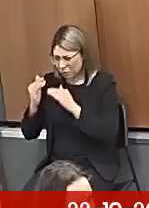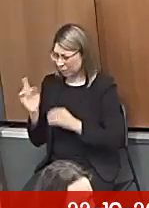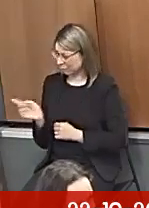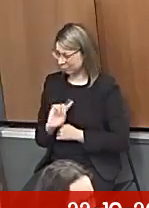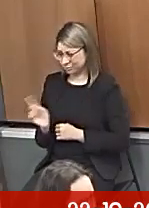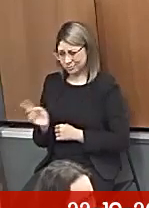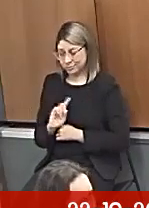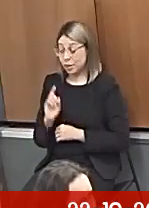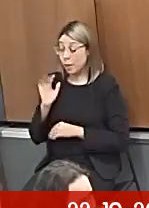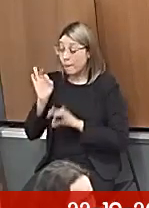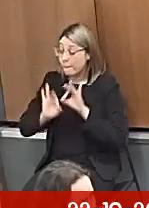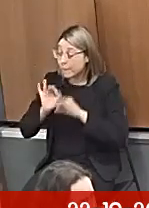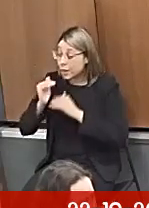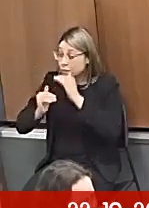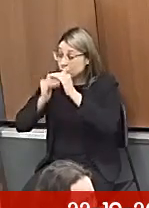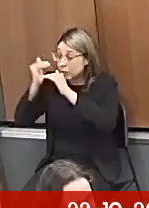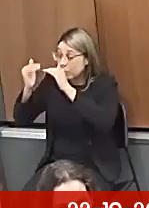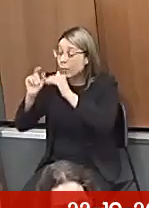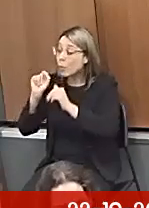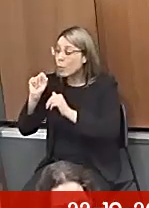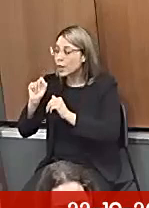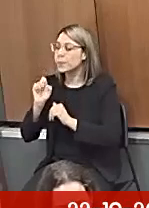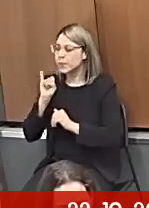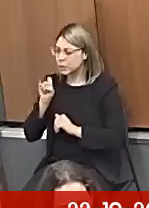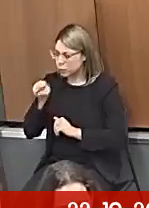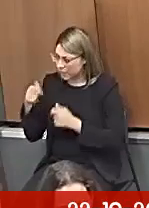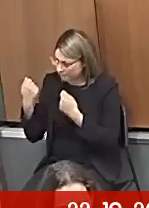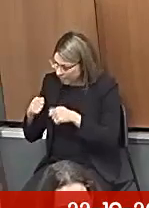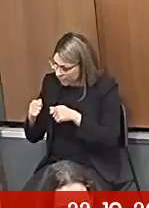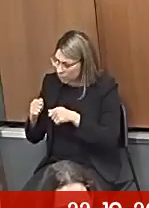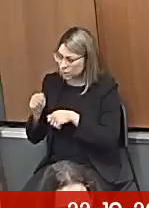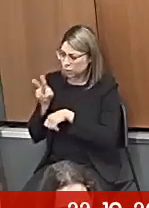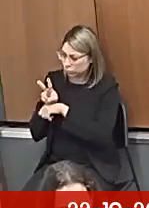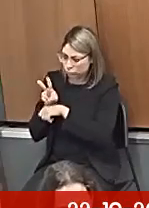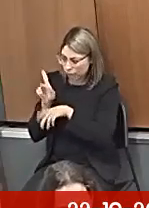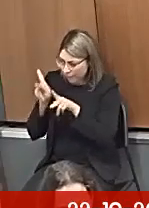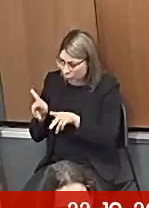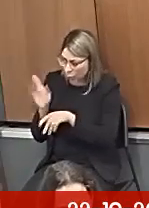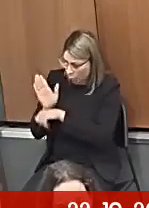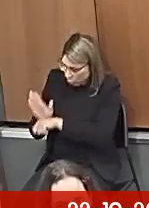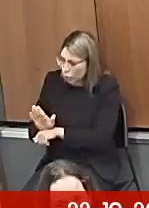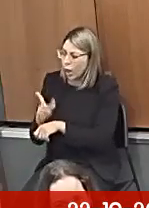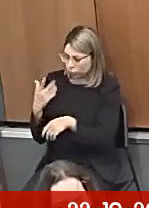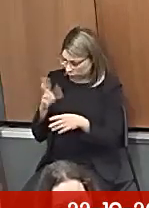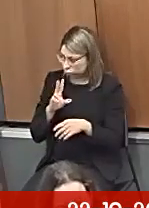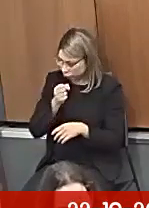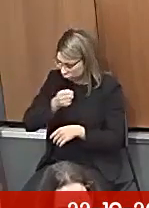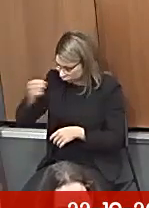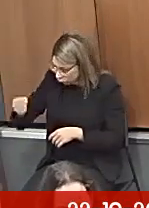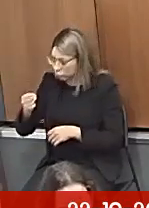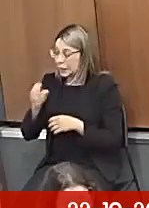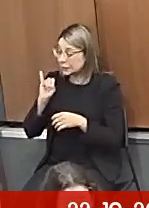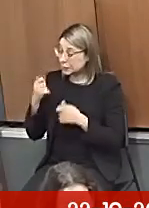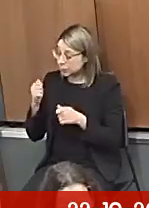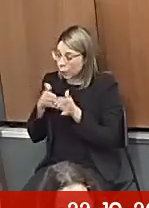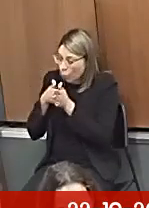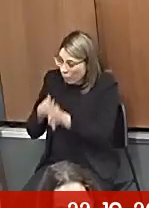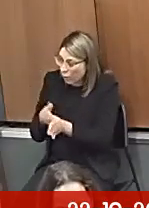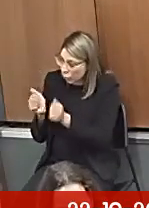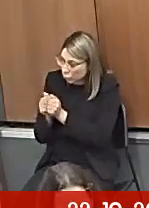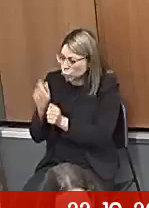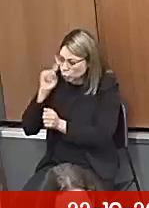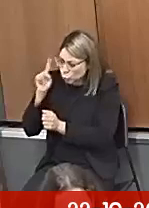né? O plano de desenvolvimento, olha, se você precisa de monitor, a gente vai ter monitor. Se você precisa de um